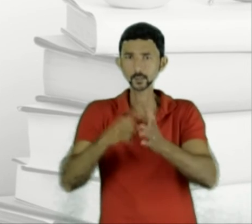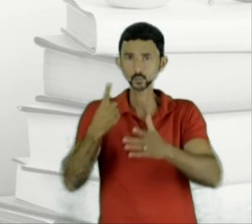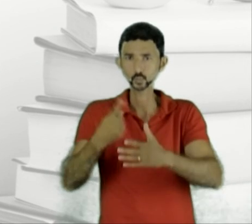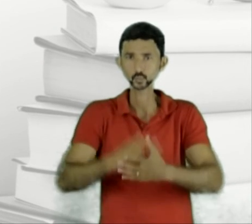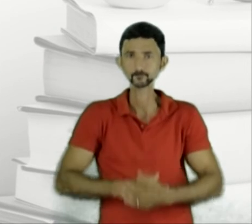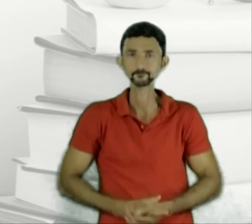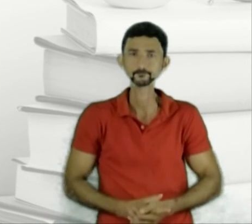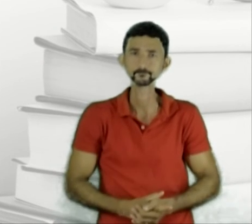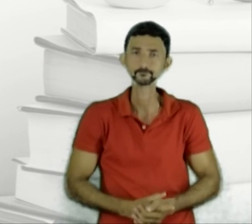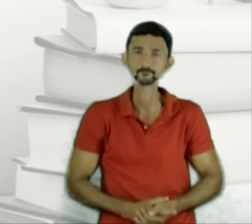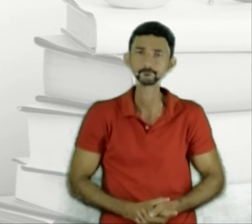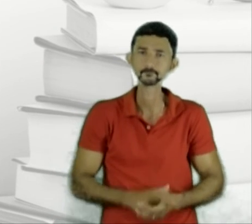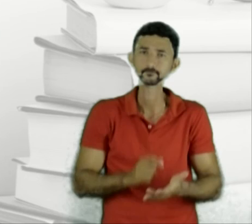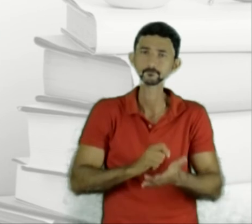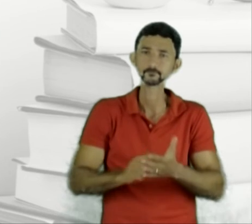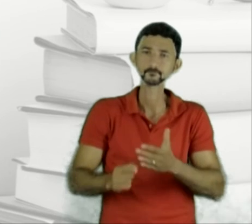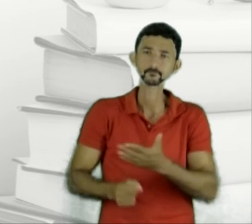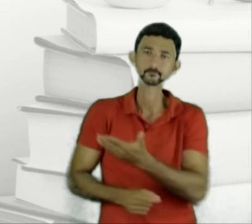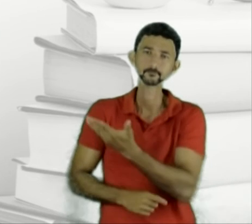a 0, que a gente não escreve.